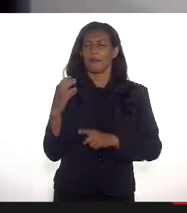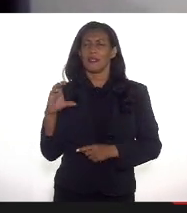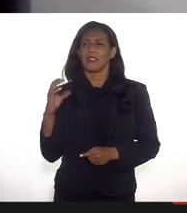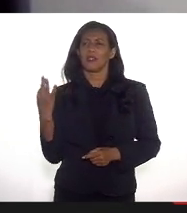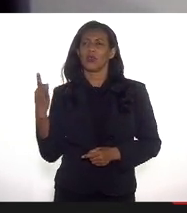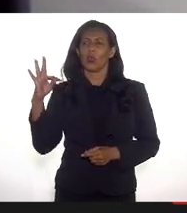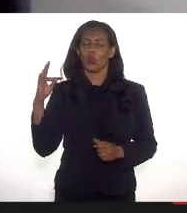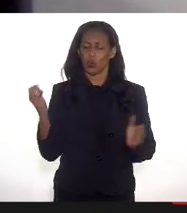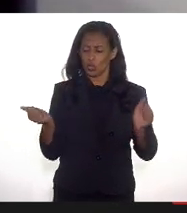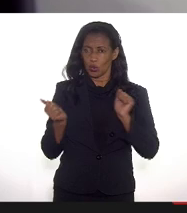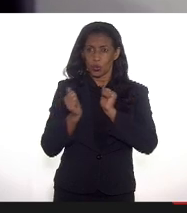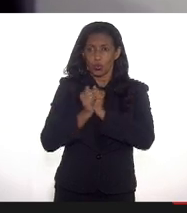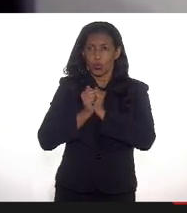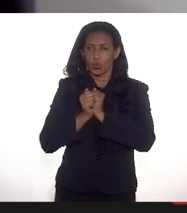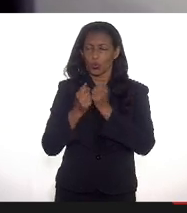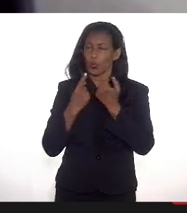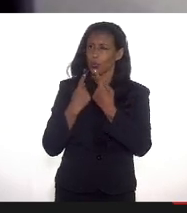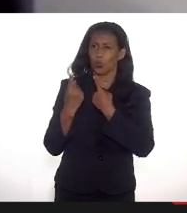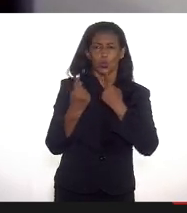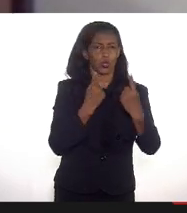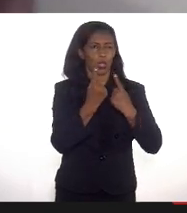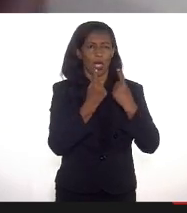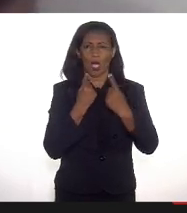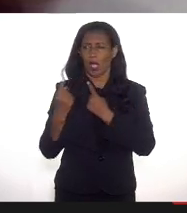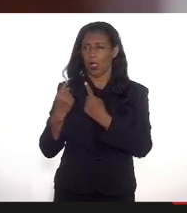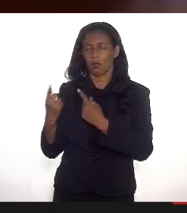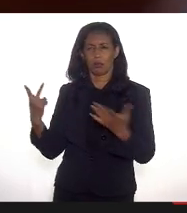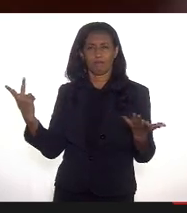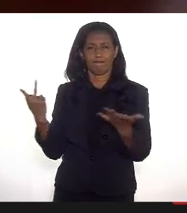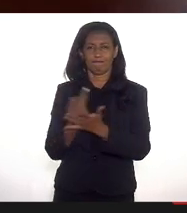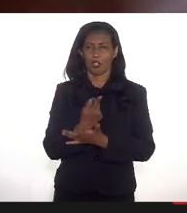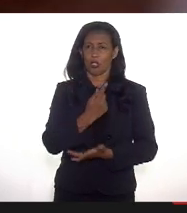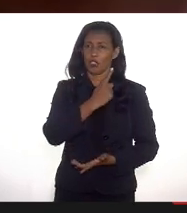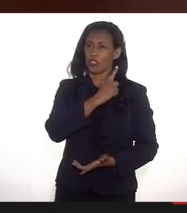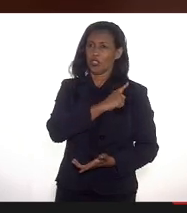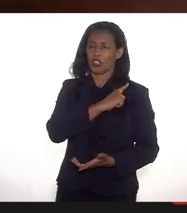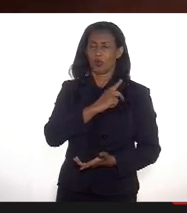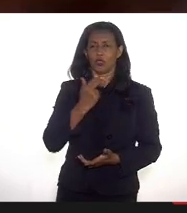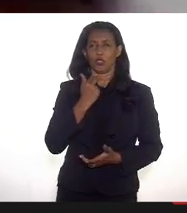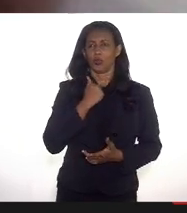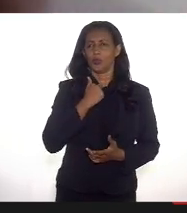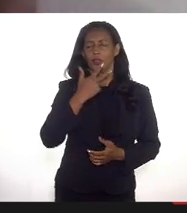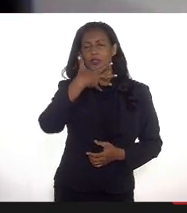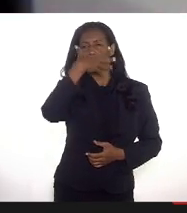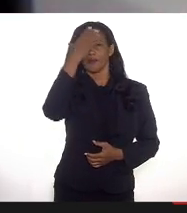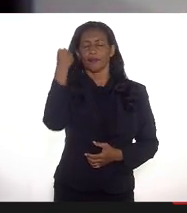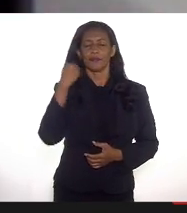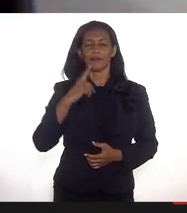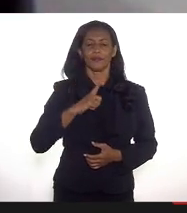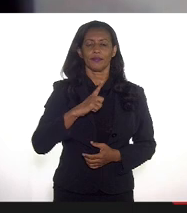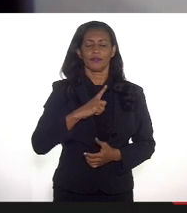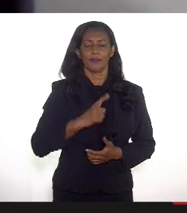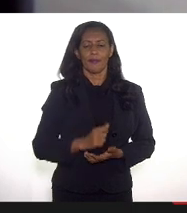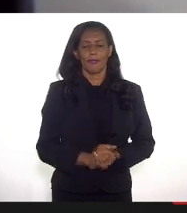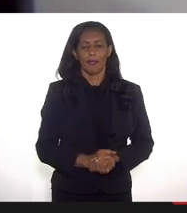E o diálogo que se estabelece com a gestão. Mas a gente não pode esquecer que eu tenho...